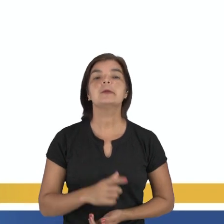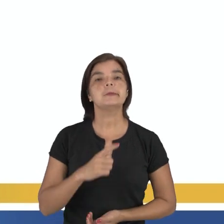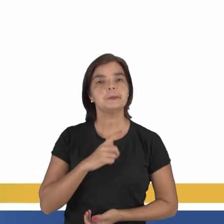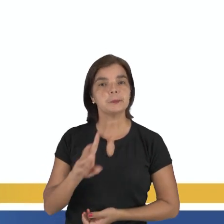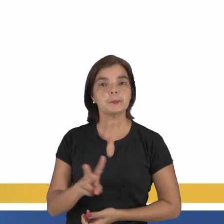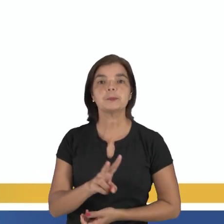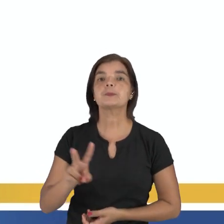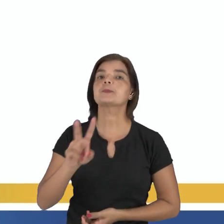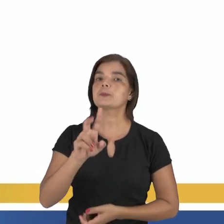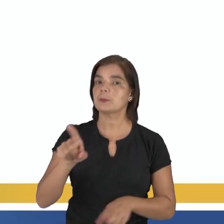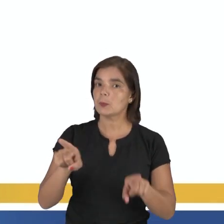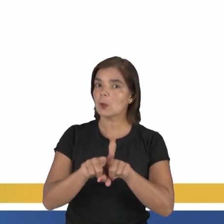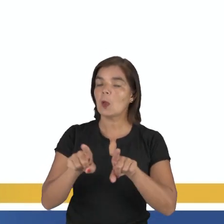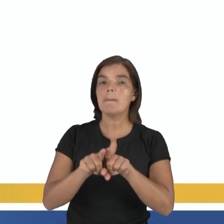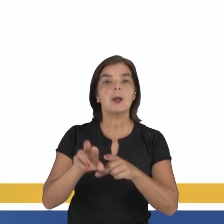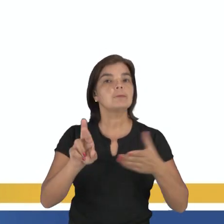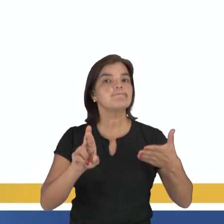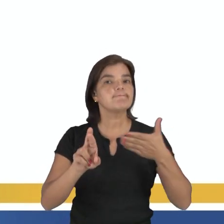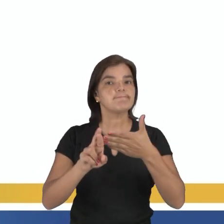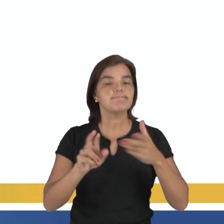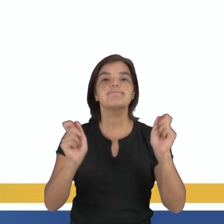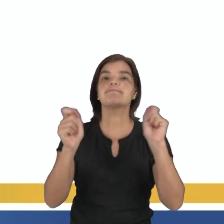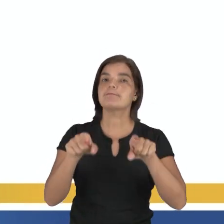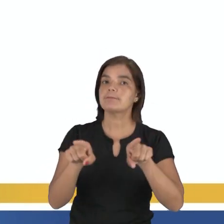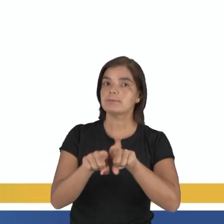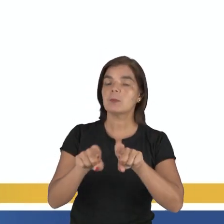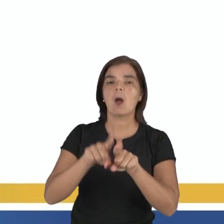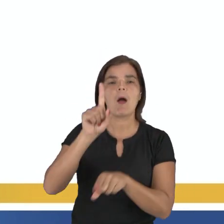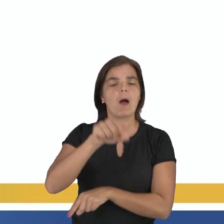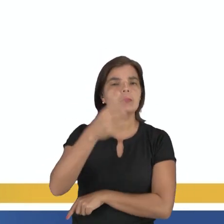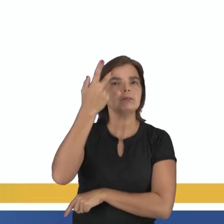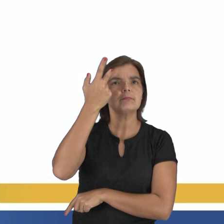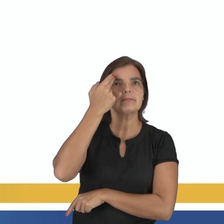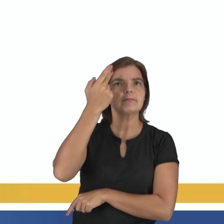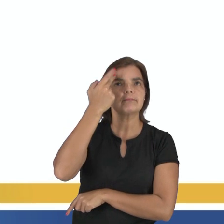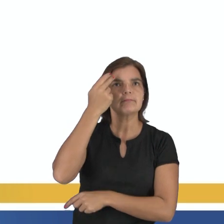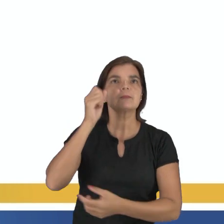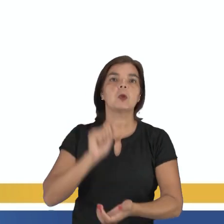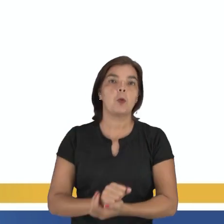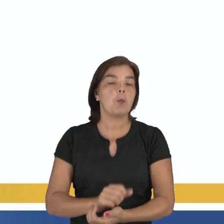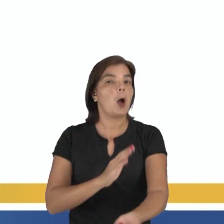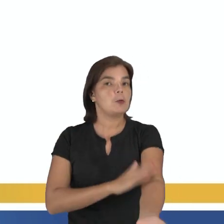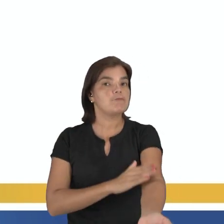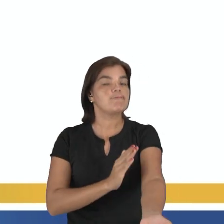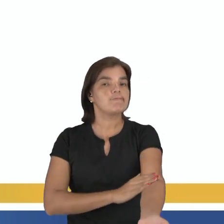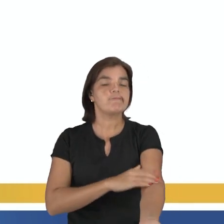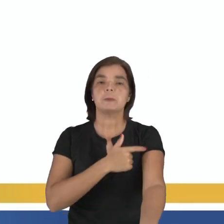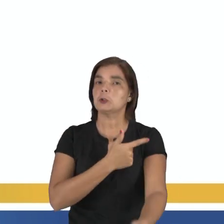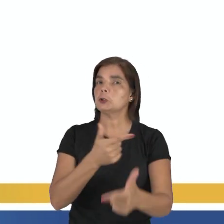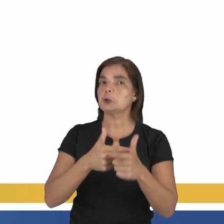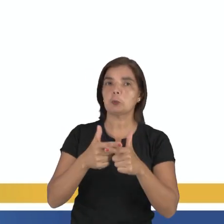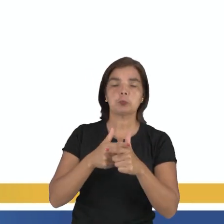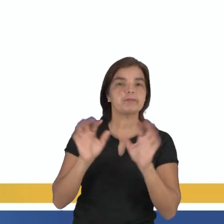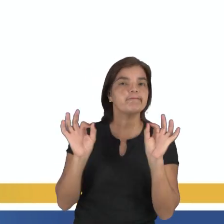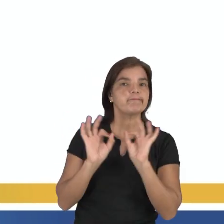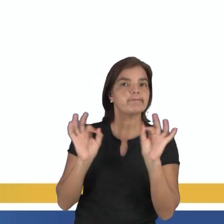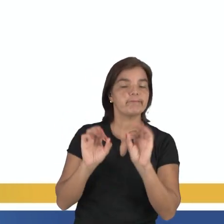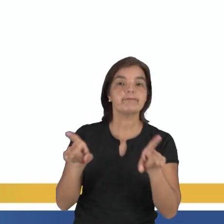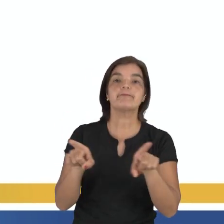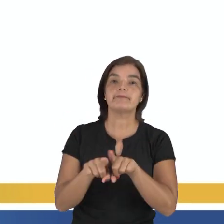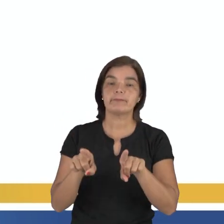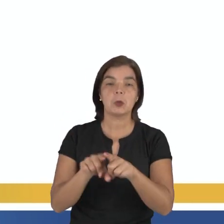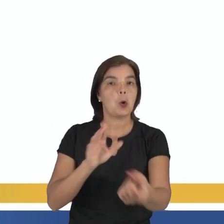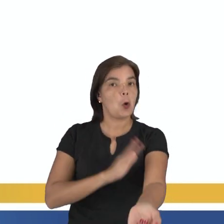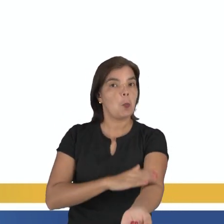Tem valores de referência, que são os valores que a gente pode dizer que é normal ali para uma pressão e que não tem uma alteração, ou seja, uma